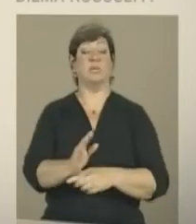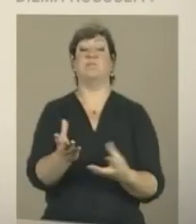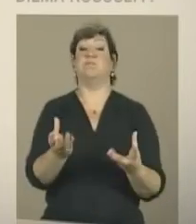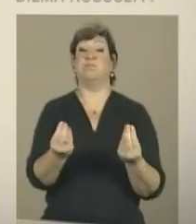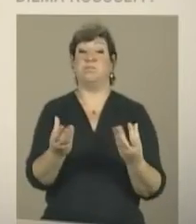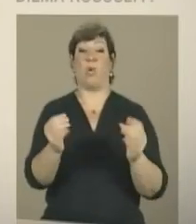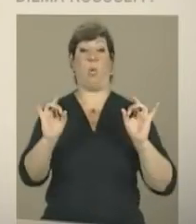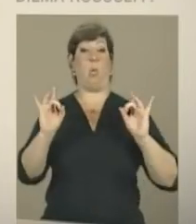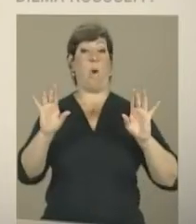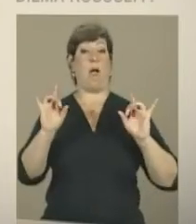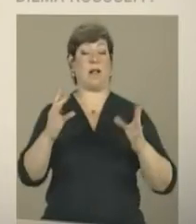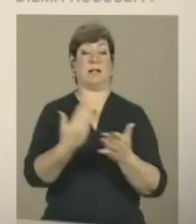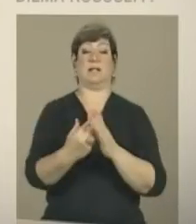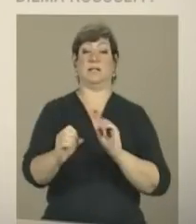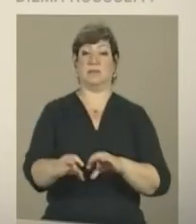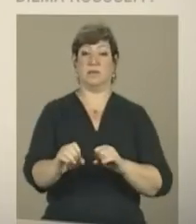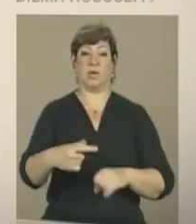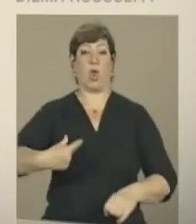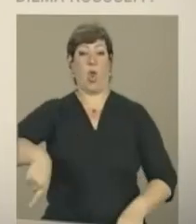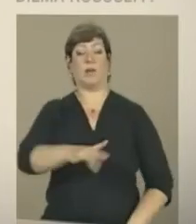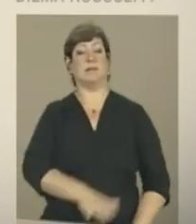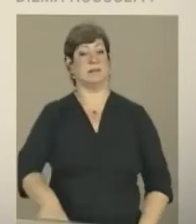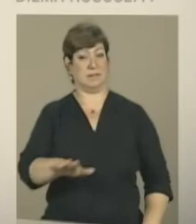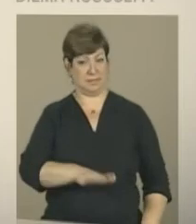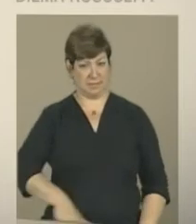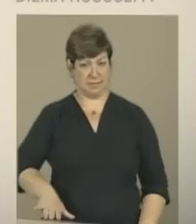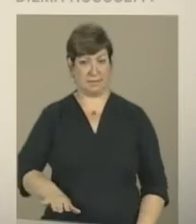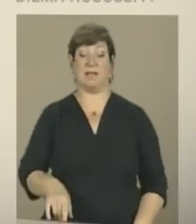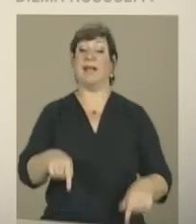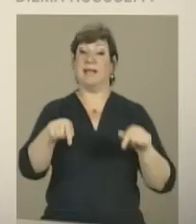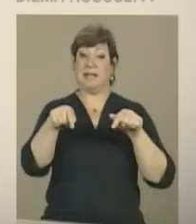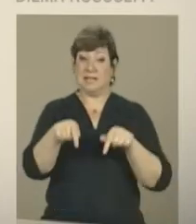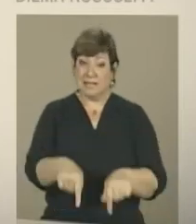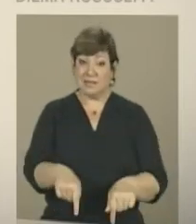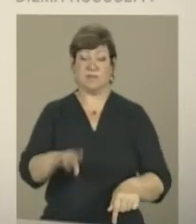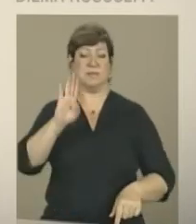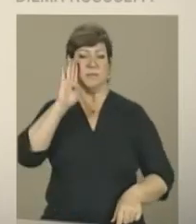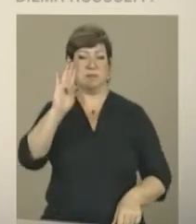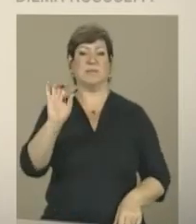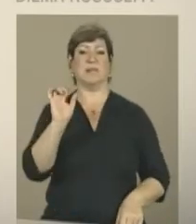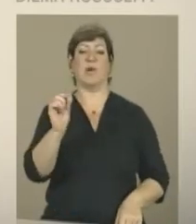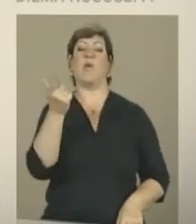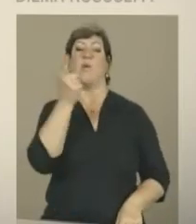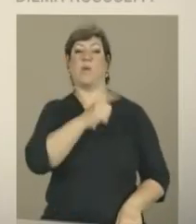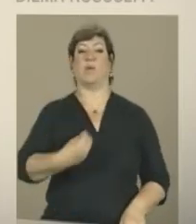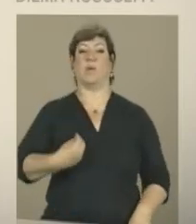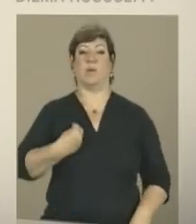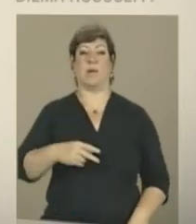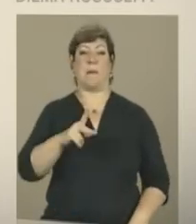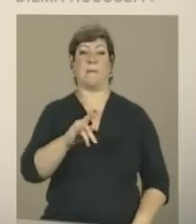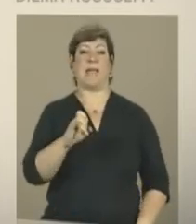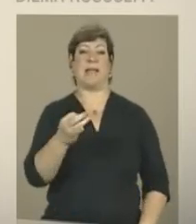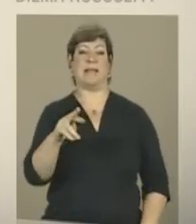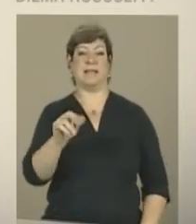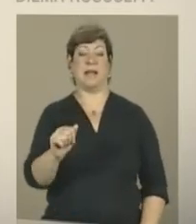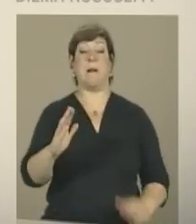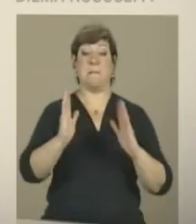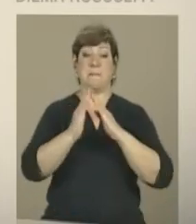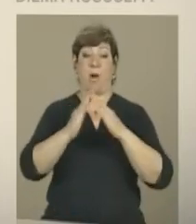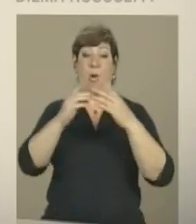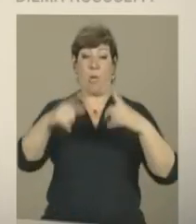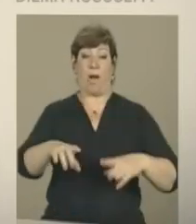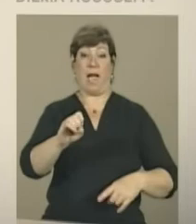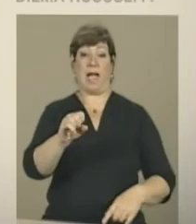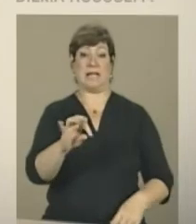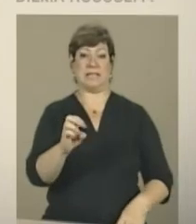melhorar a qualidade da educação das nossas crianças foi exatamente isso que aconteceu com a Pietra que mora lá